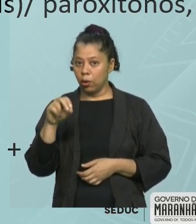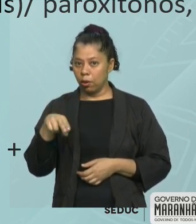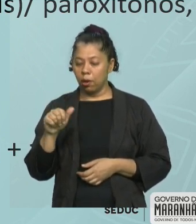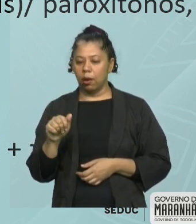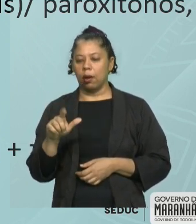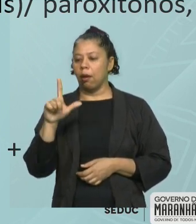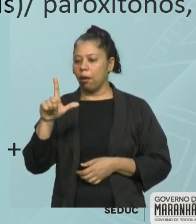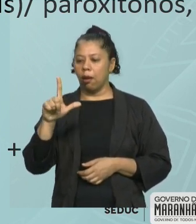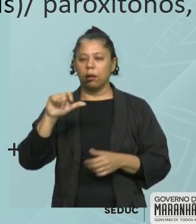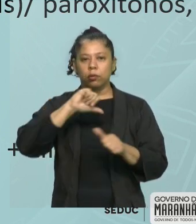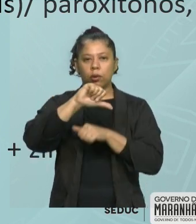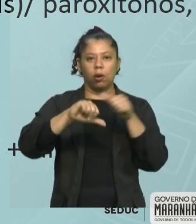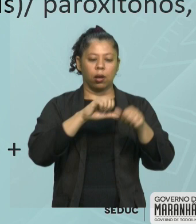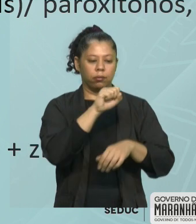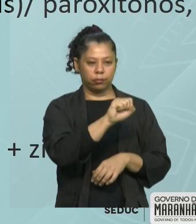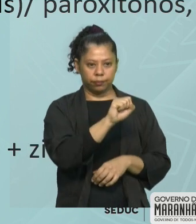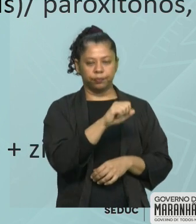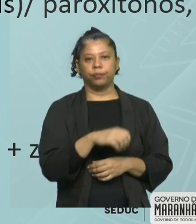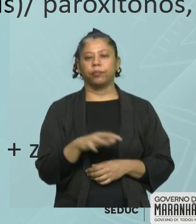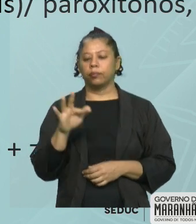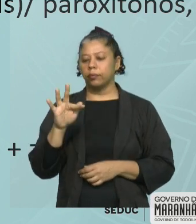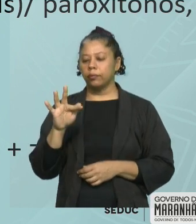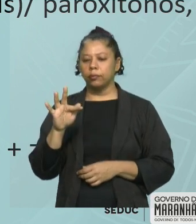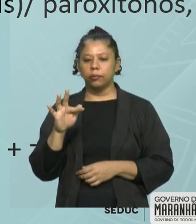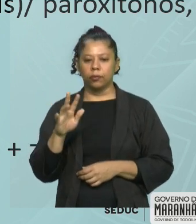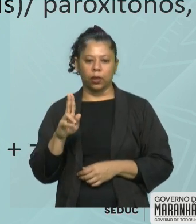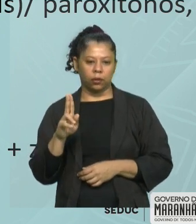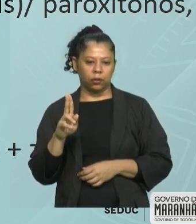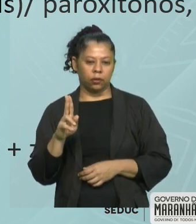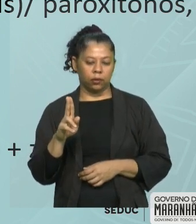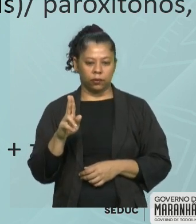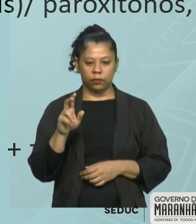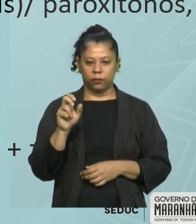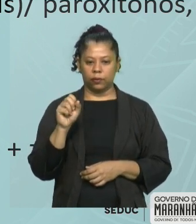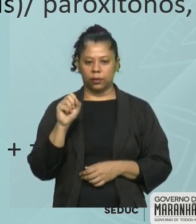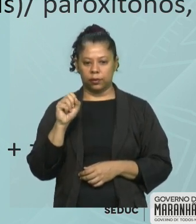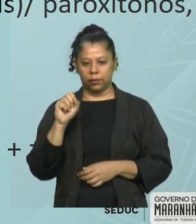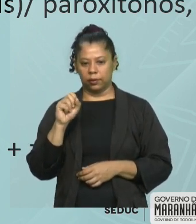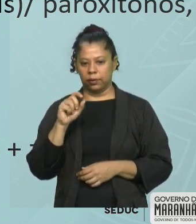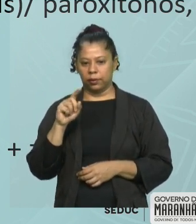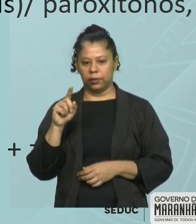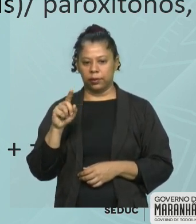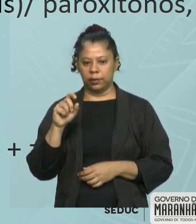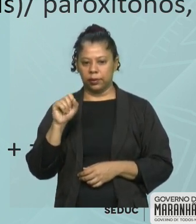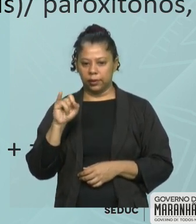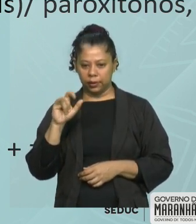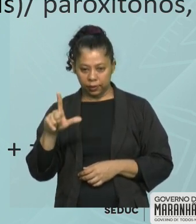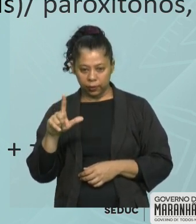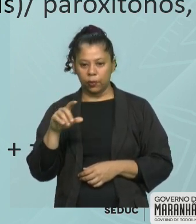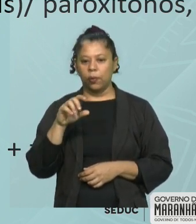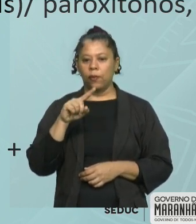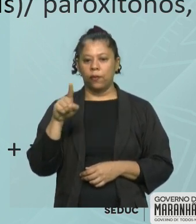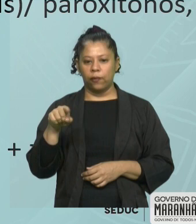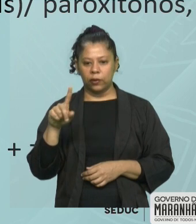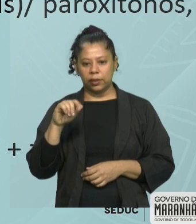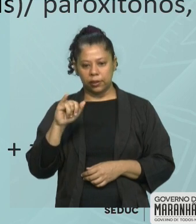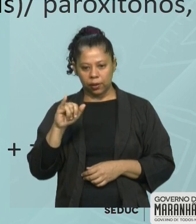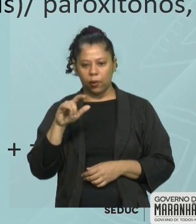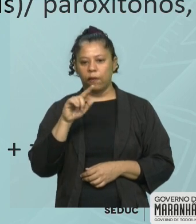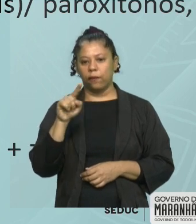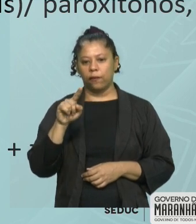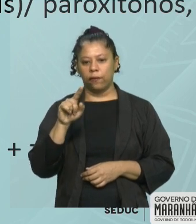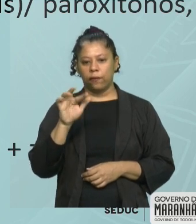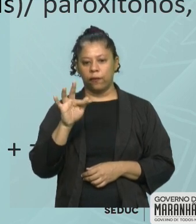por -s. Fuzil, fuzis. E os paroxítonos terminados em -l, você troca